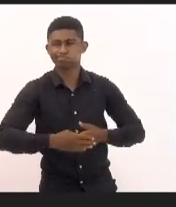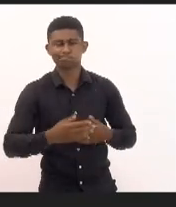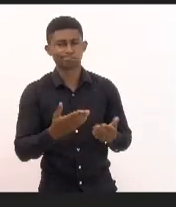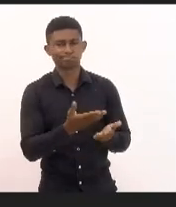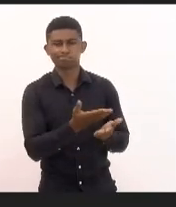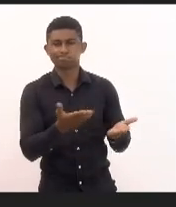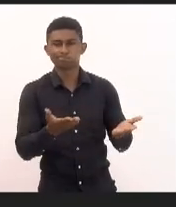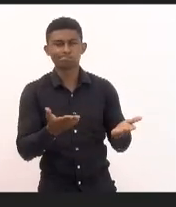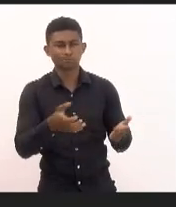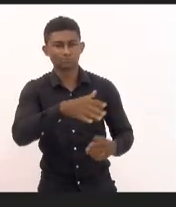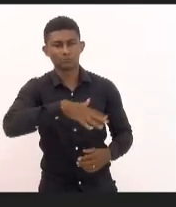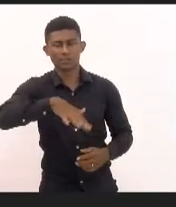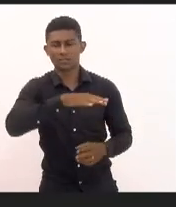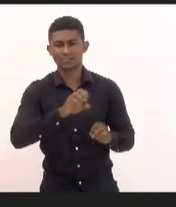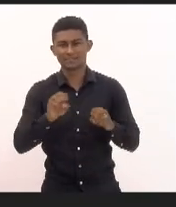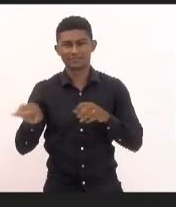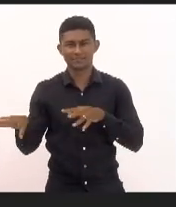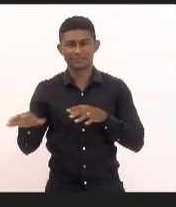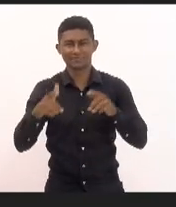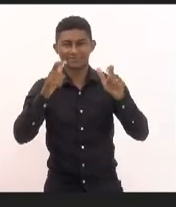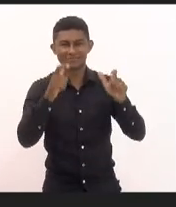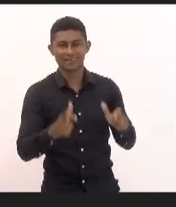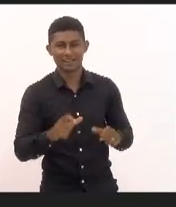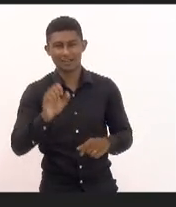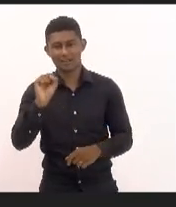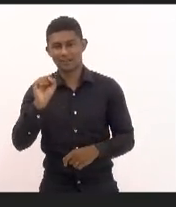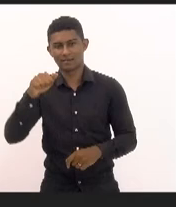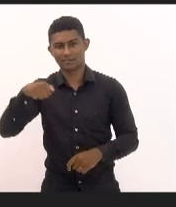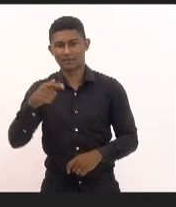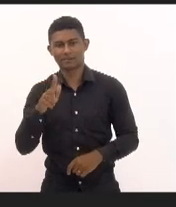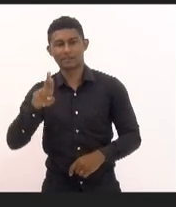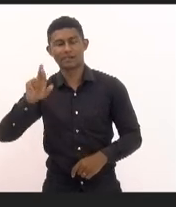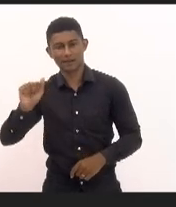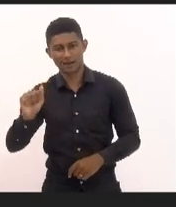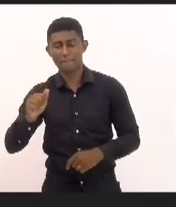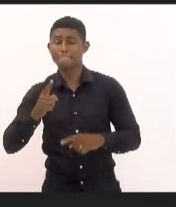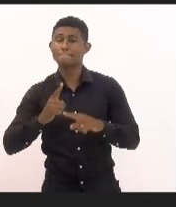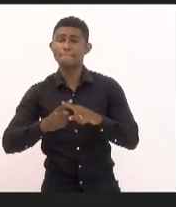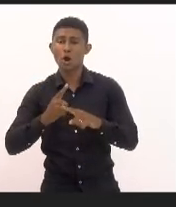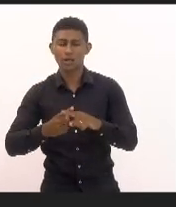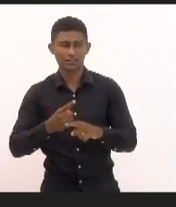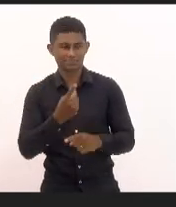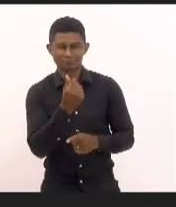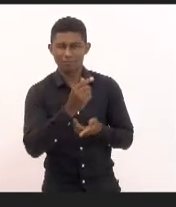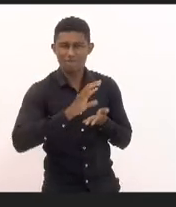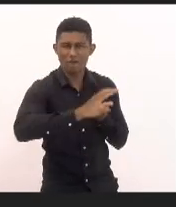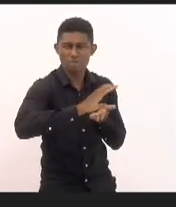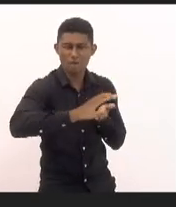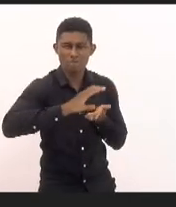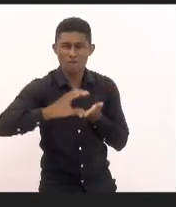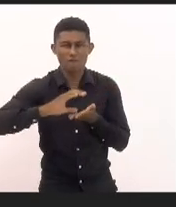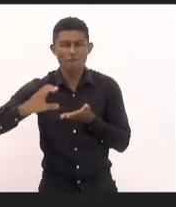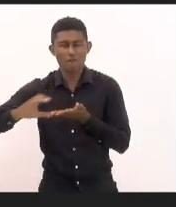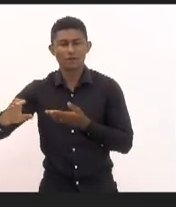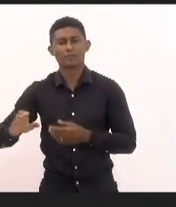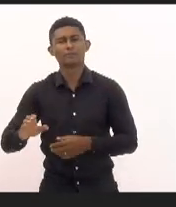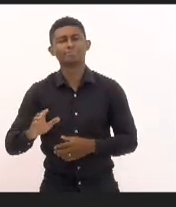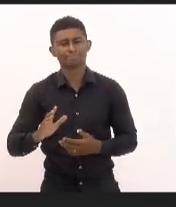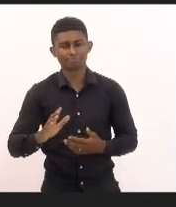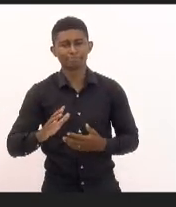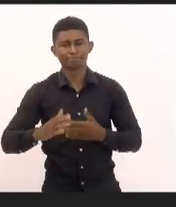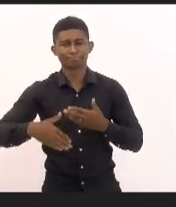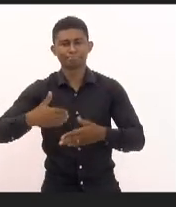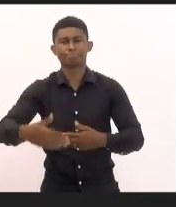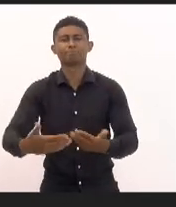da educação aí do município de Angra dos Reis, porque esses investimentos vão se traduzir, Tia Ju, porque a